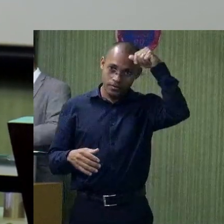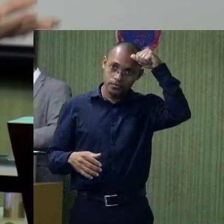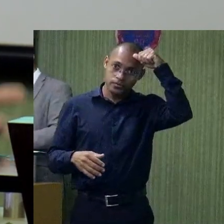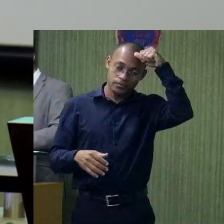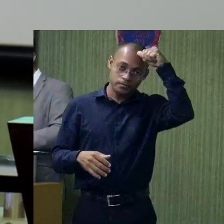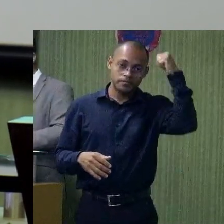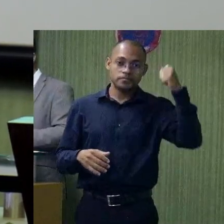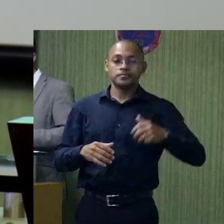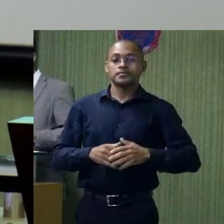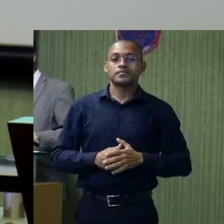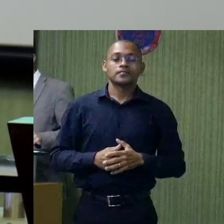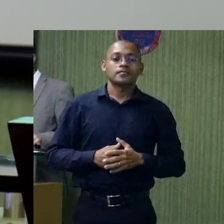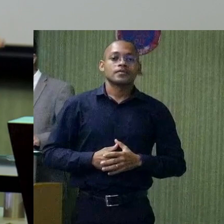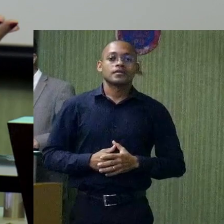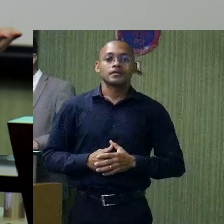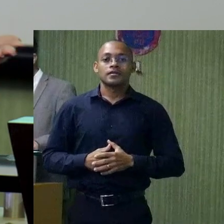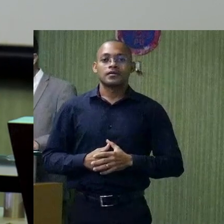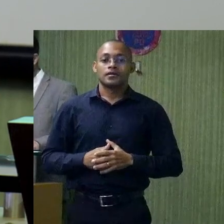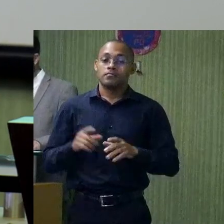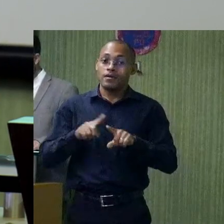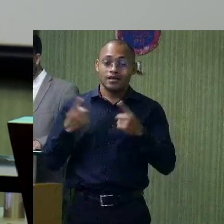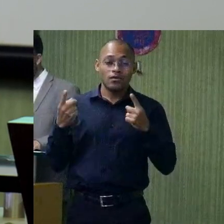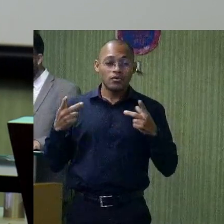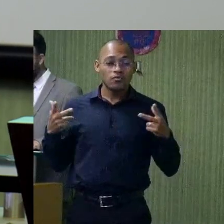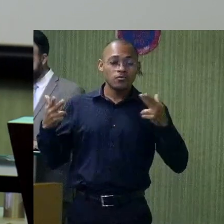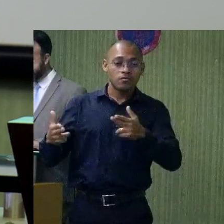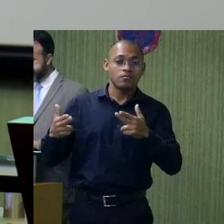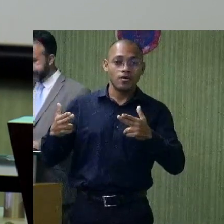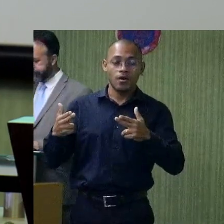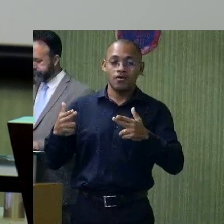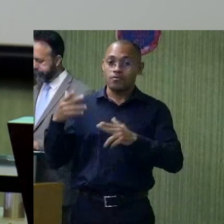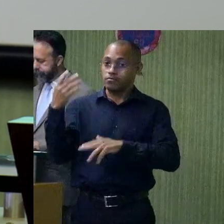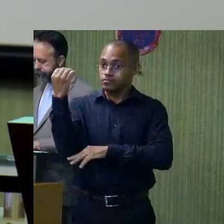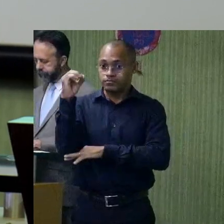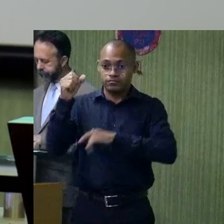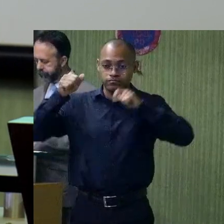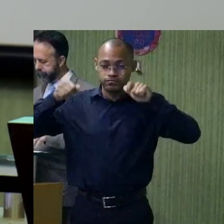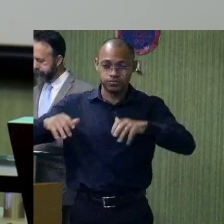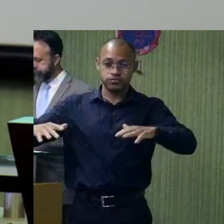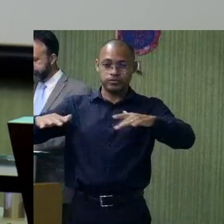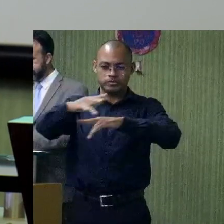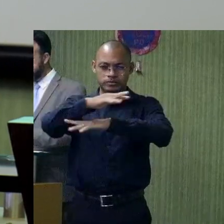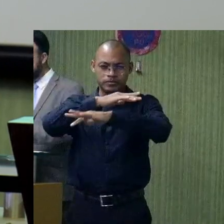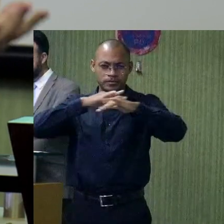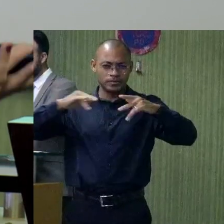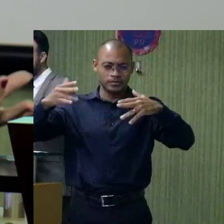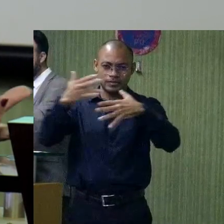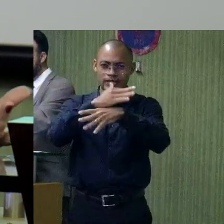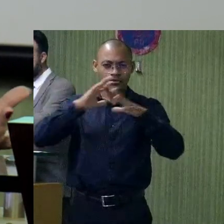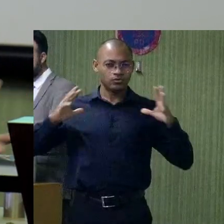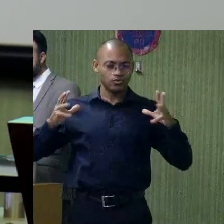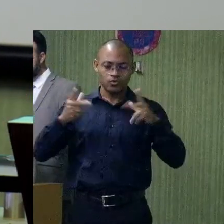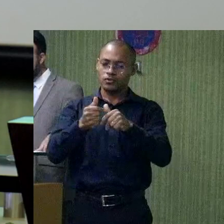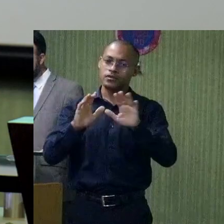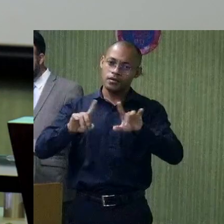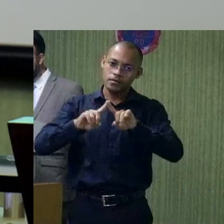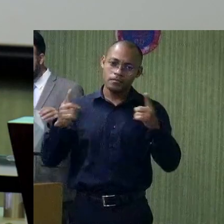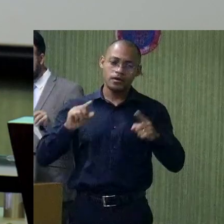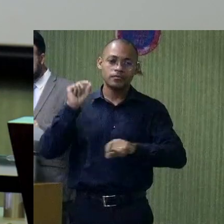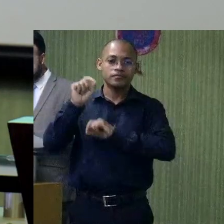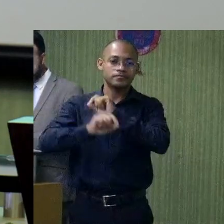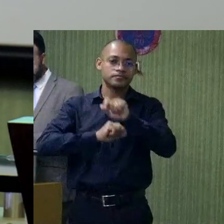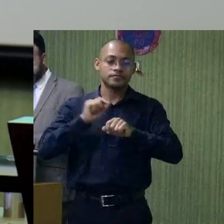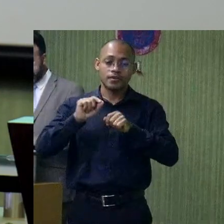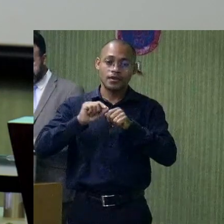chegou logicamente Como o Rio Grande do Sul mas eh houve então assim é o que se fazer é